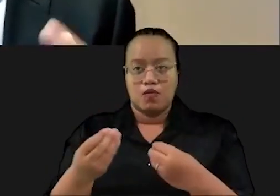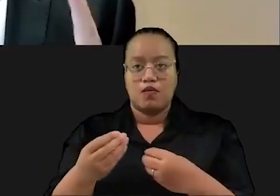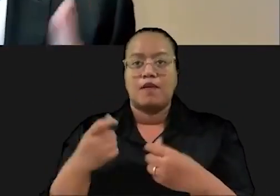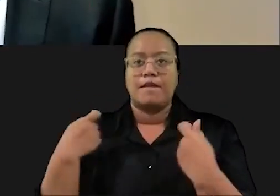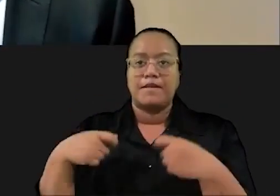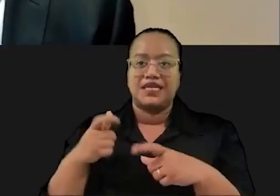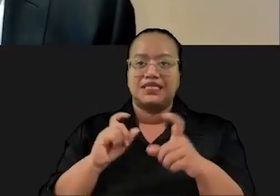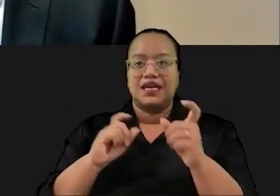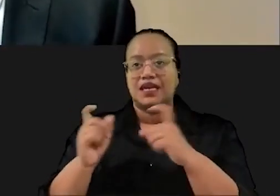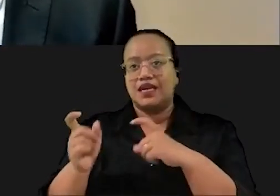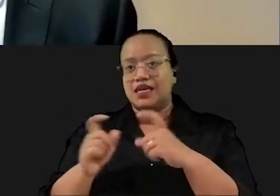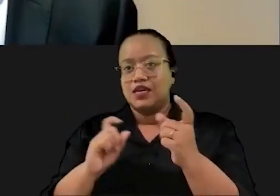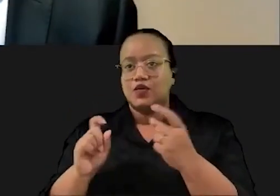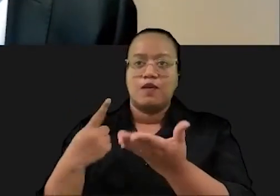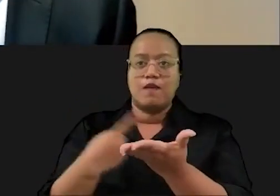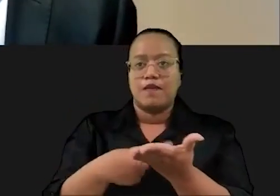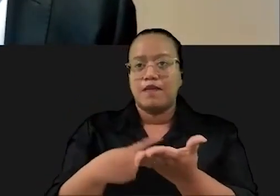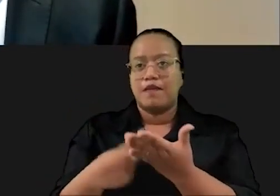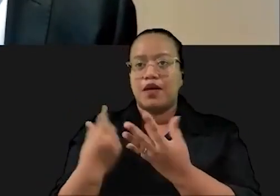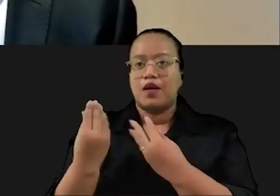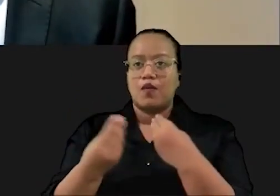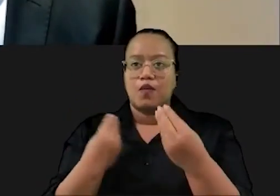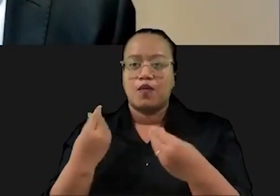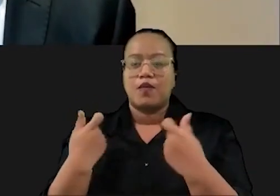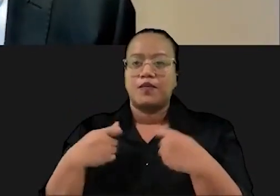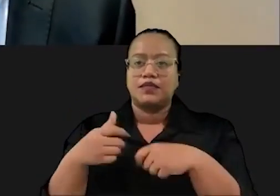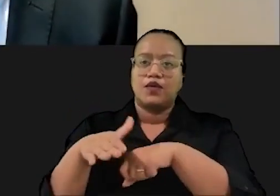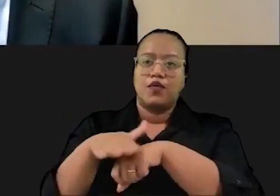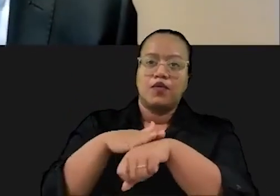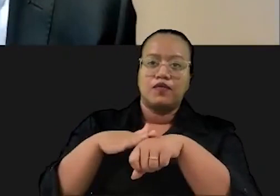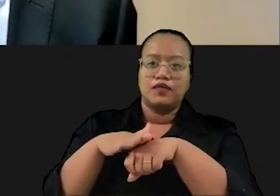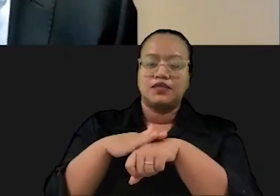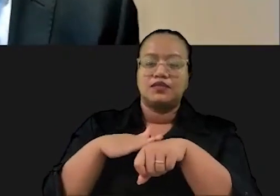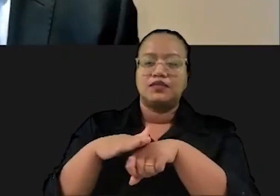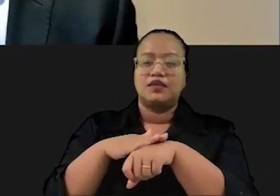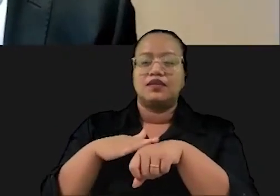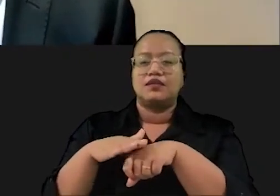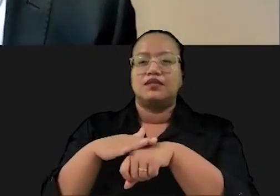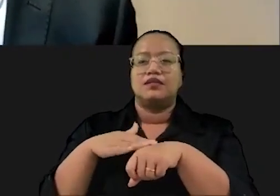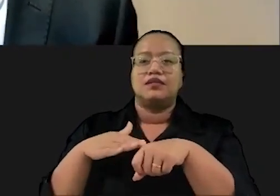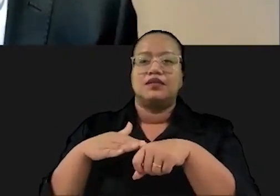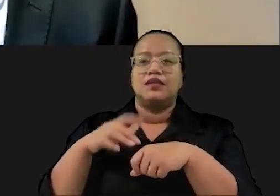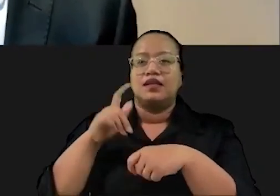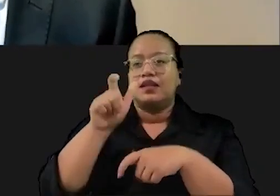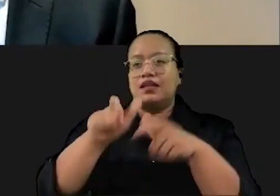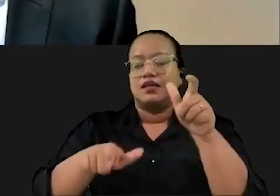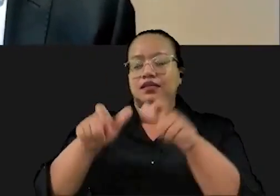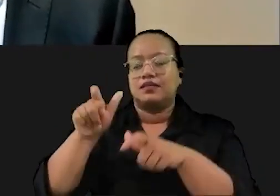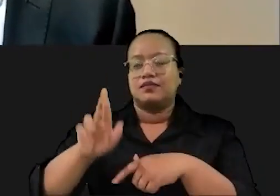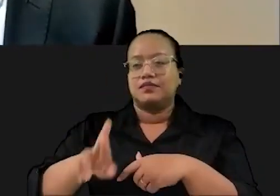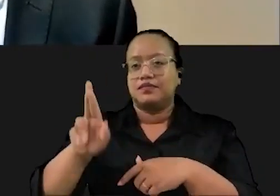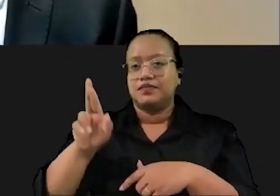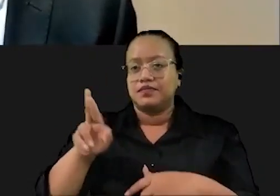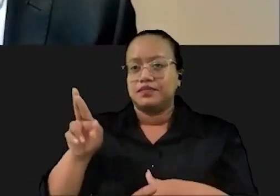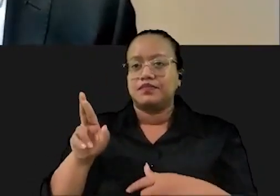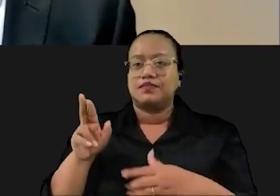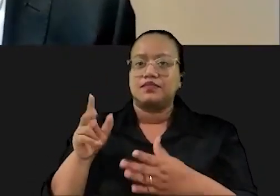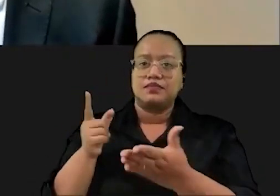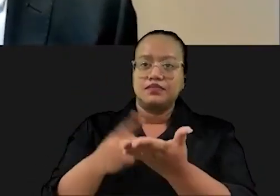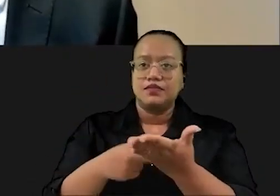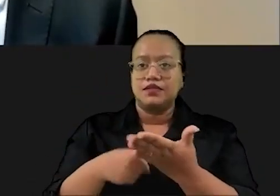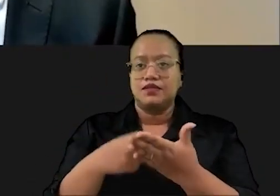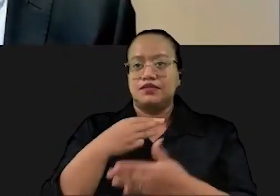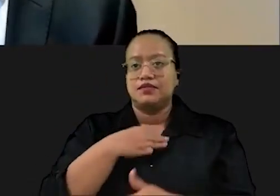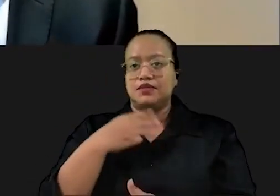fluxos. Então, é preciso conversar com os atores externos, precisa combinar com o Ministério Público, precisa combinar com a Procuradoria,